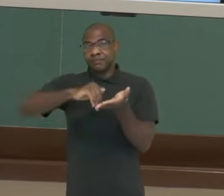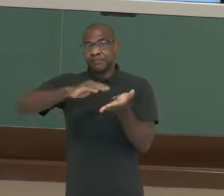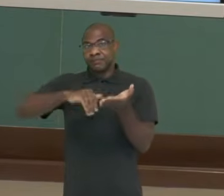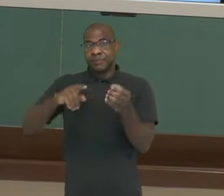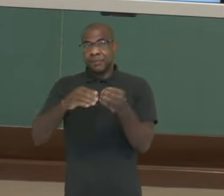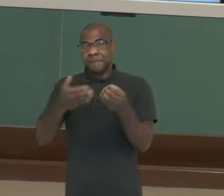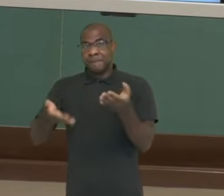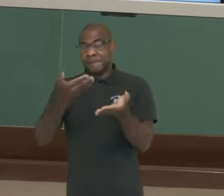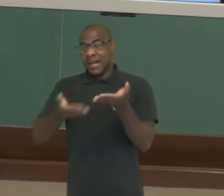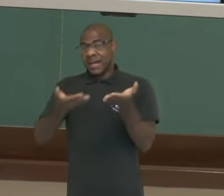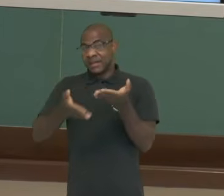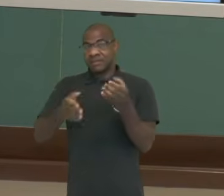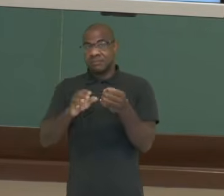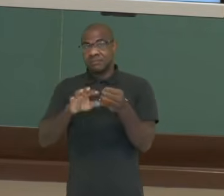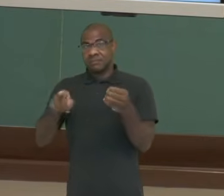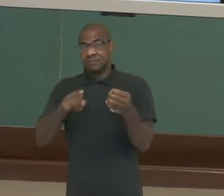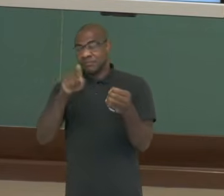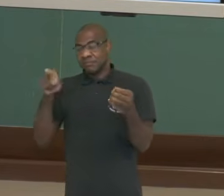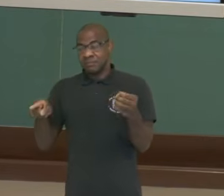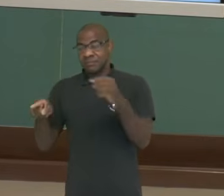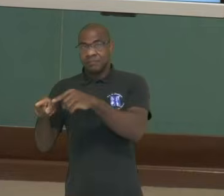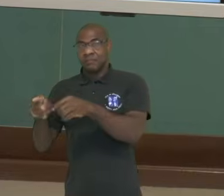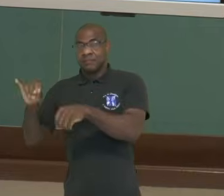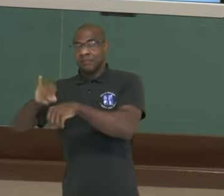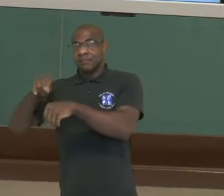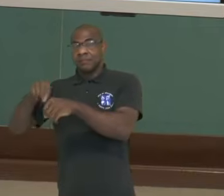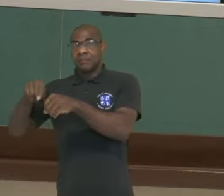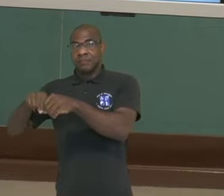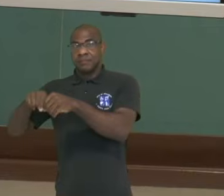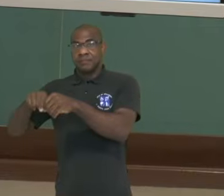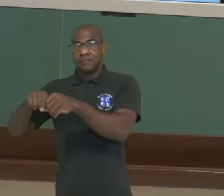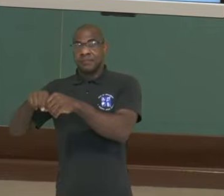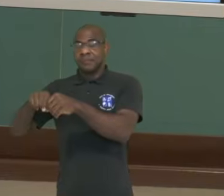ele está perdendo e este corpo vai ficar